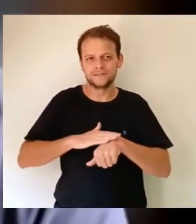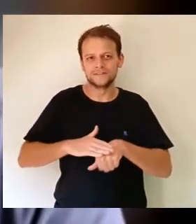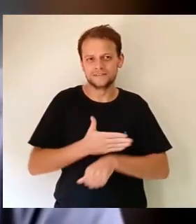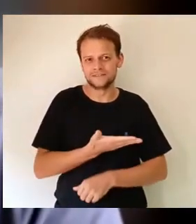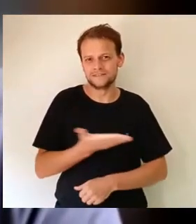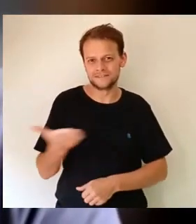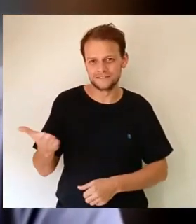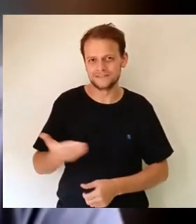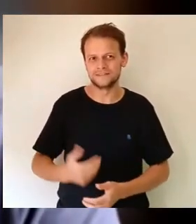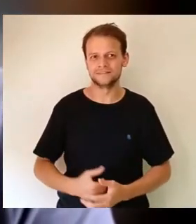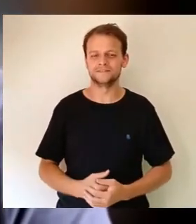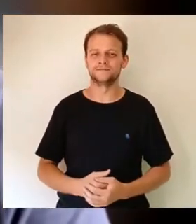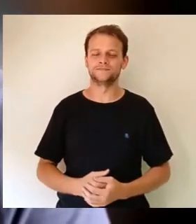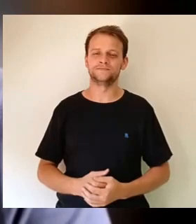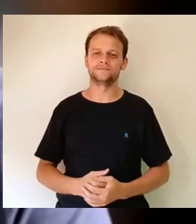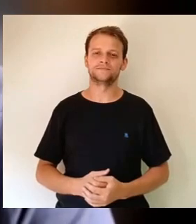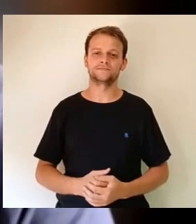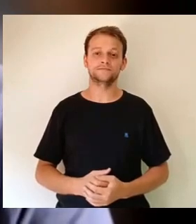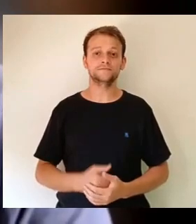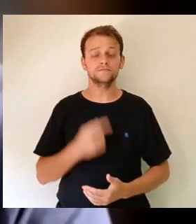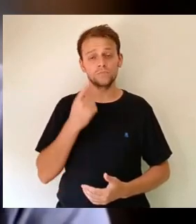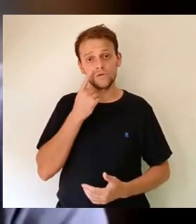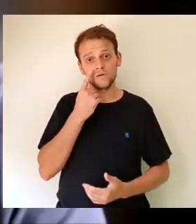a oportunidade de conversar um pouco.